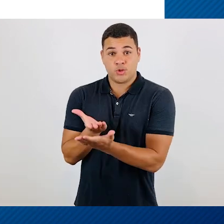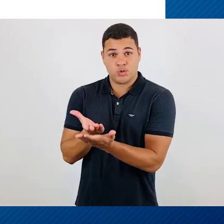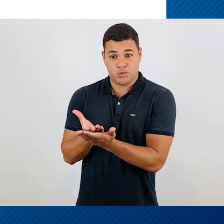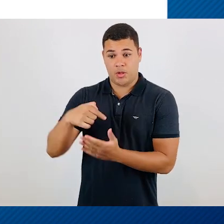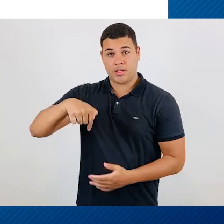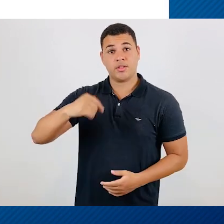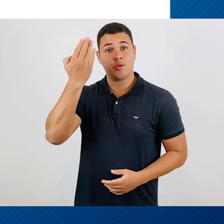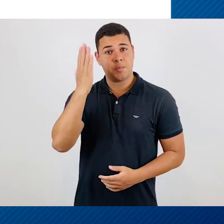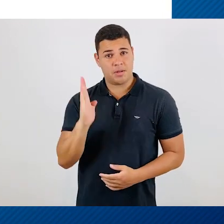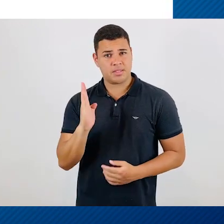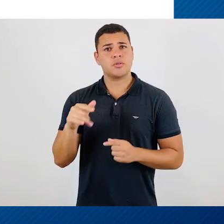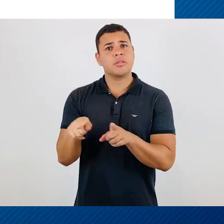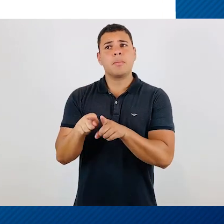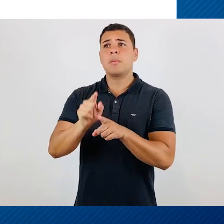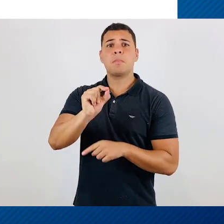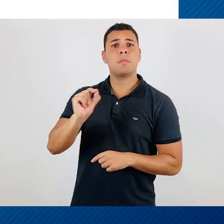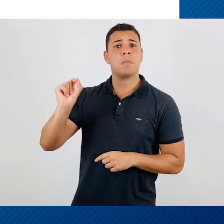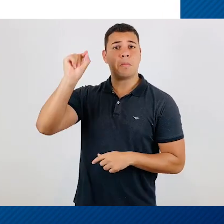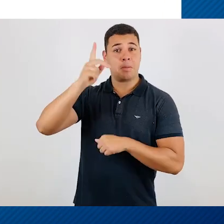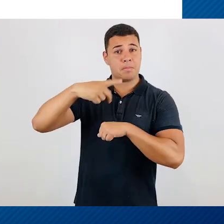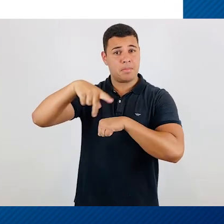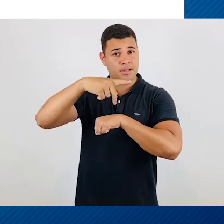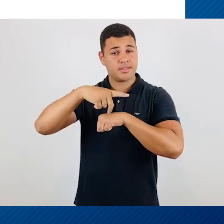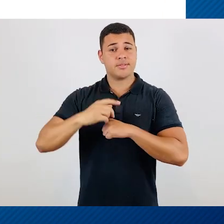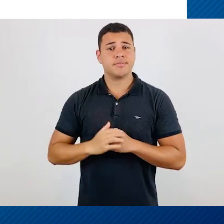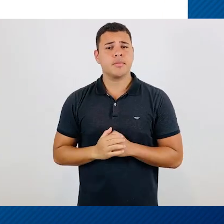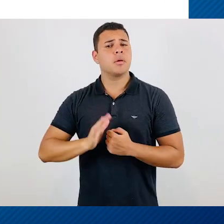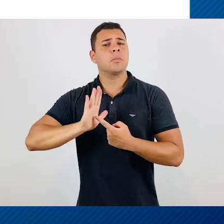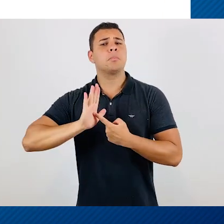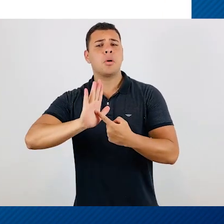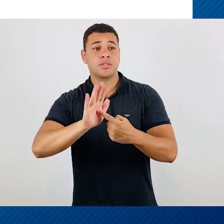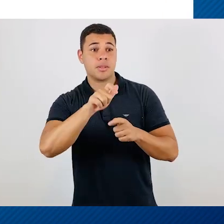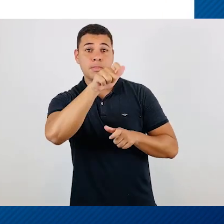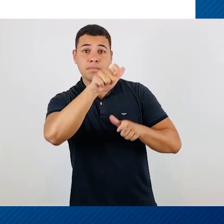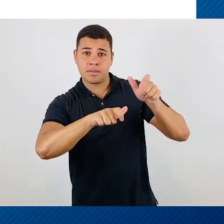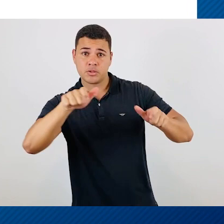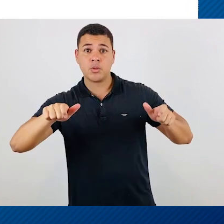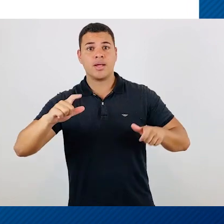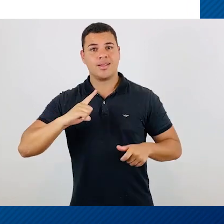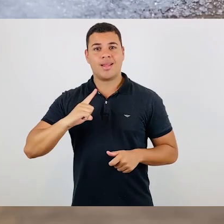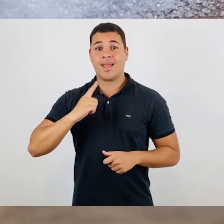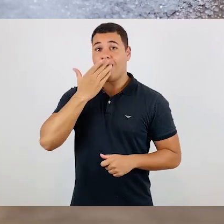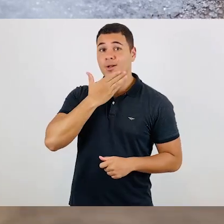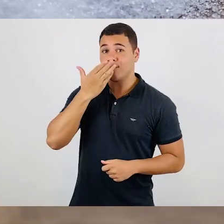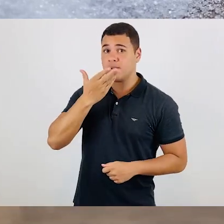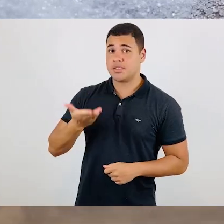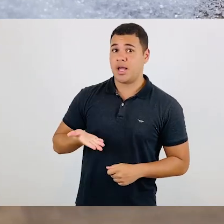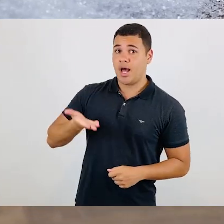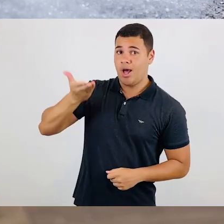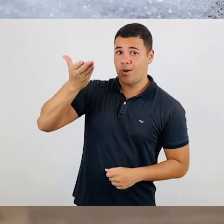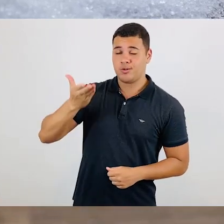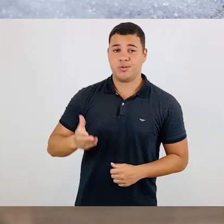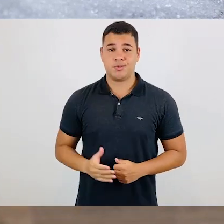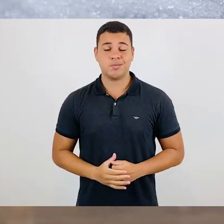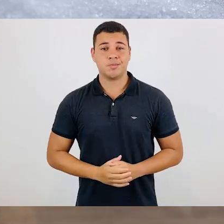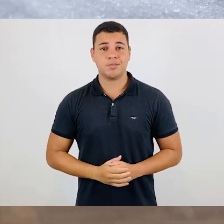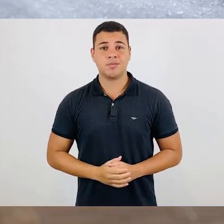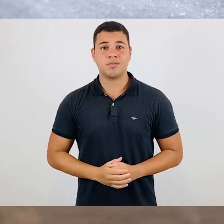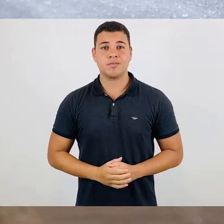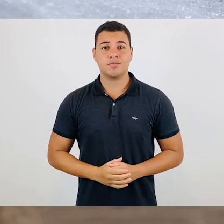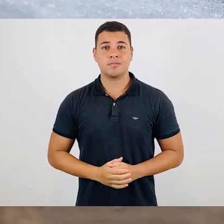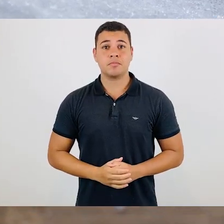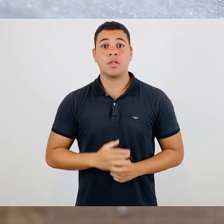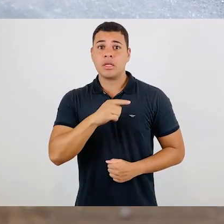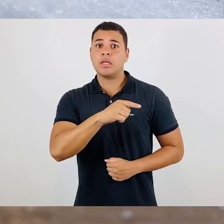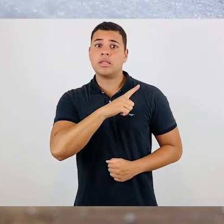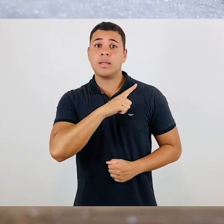Estudos realizados no Brasil e em diversos outros países mostram que pacientes com hiperglicemia, ou seja, com alta taxa de açúcar no